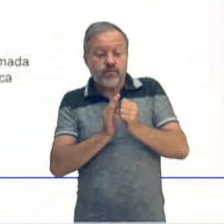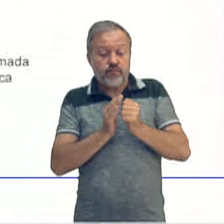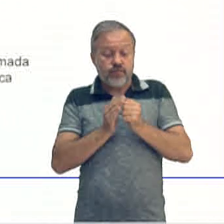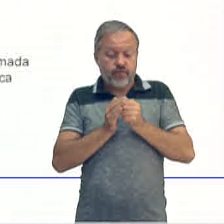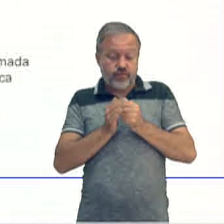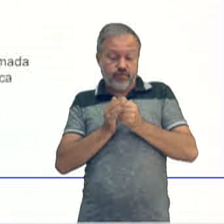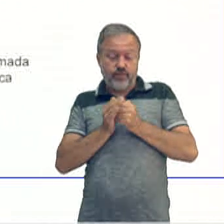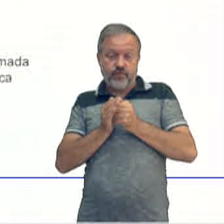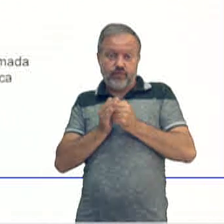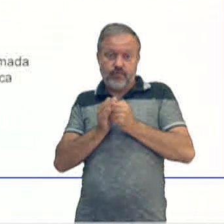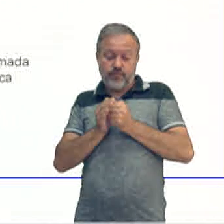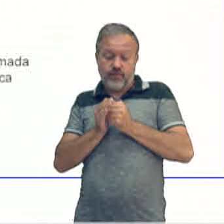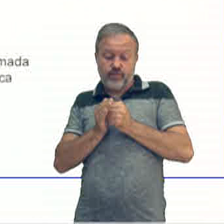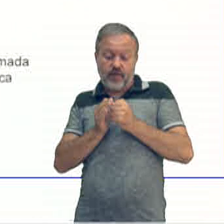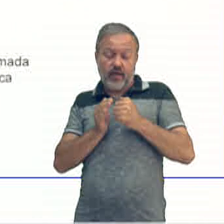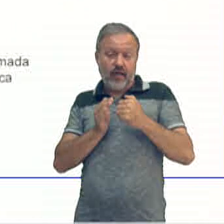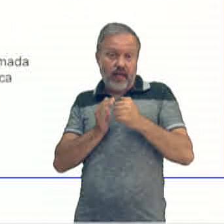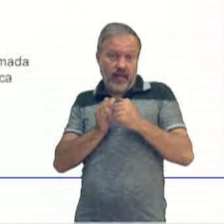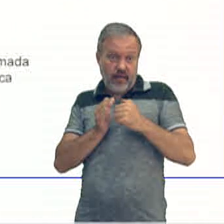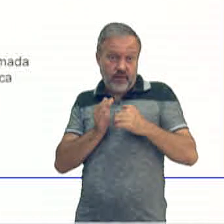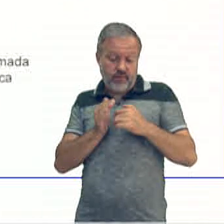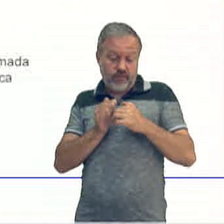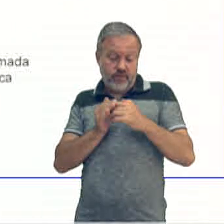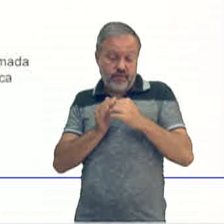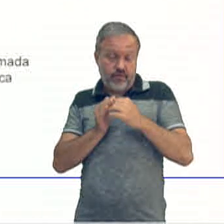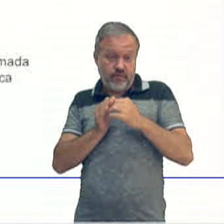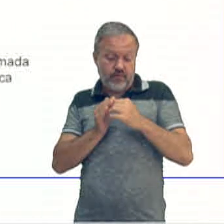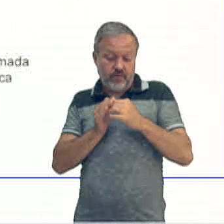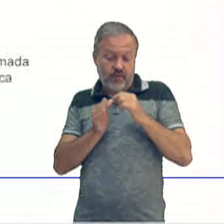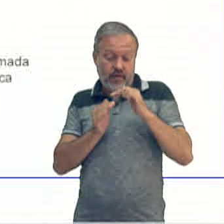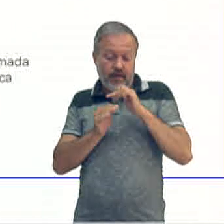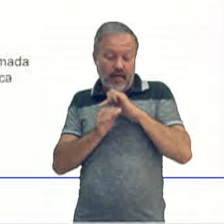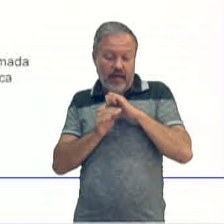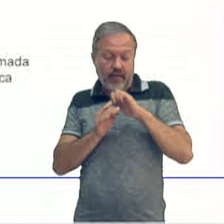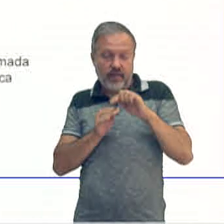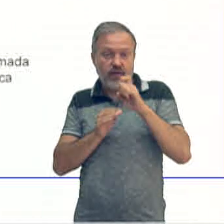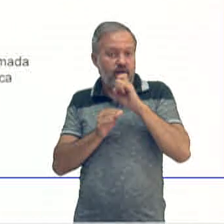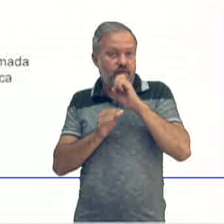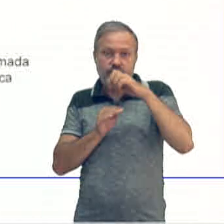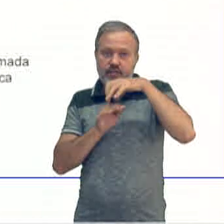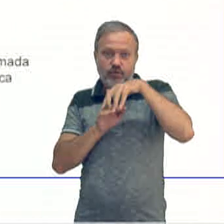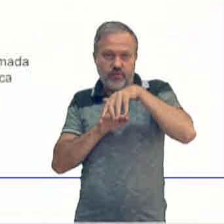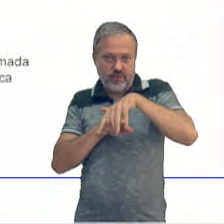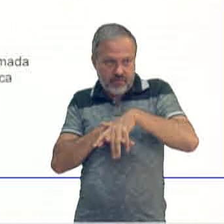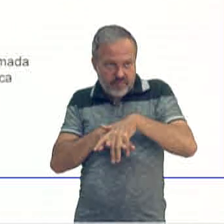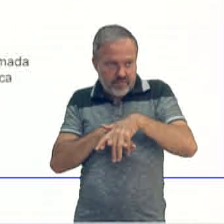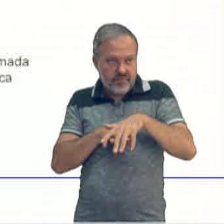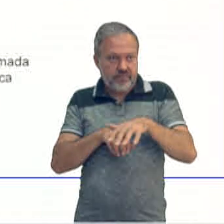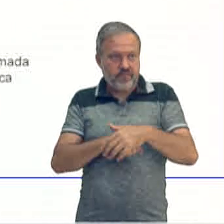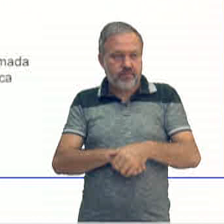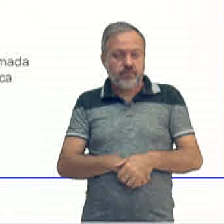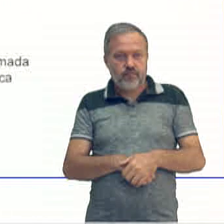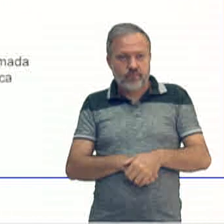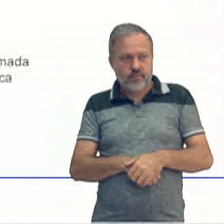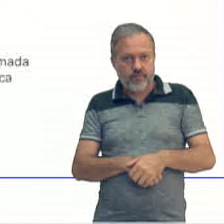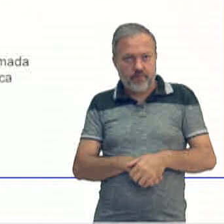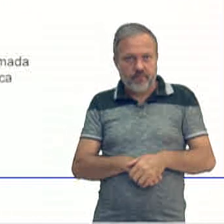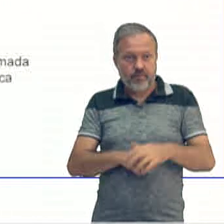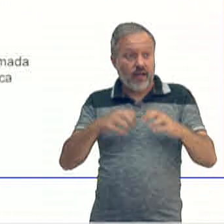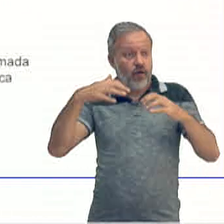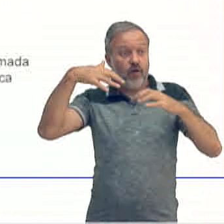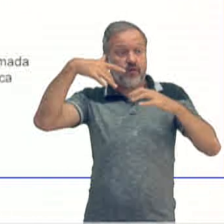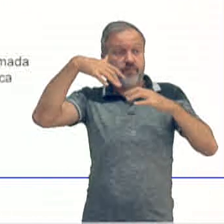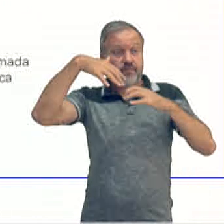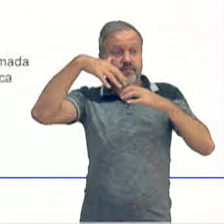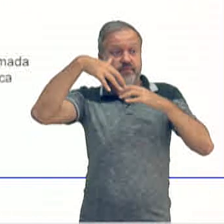vivem em locais muito frios, eles têm bastante lipídios para isolar a temperatura do corpo, tá? Membranas celulares, impermeabilizantes,